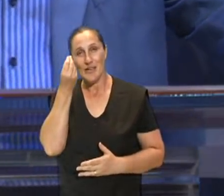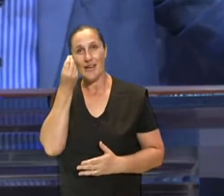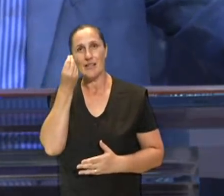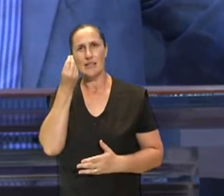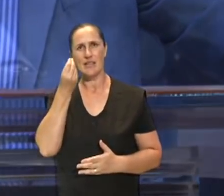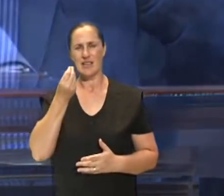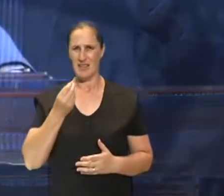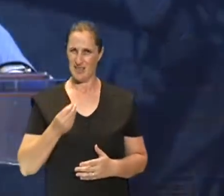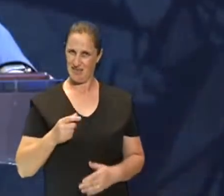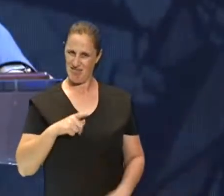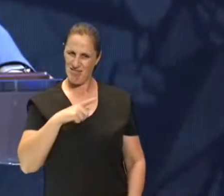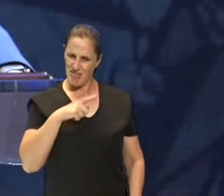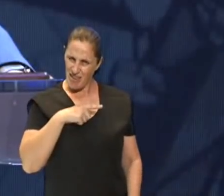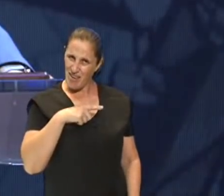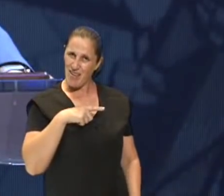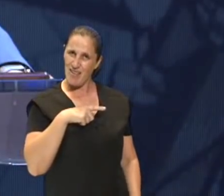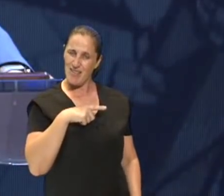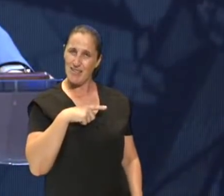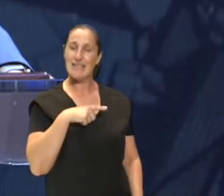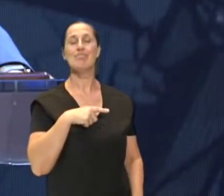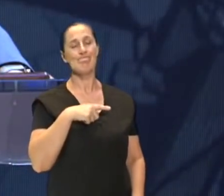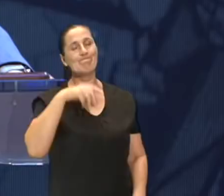Existe isso, pastor? Existe.